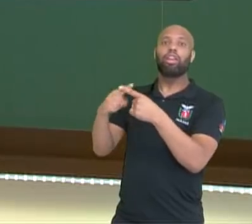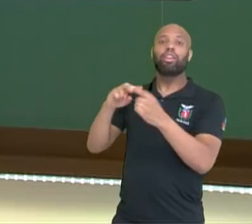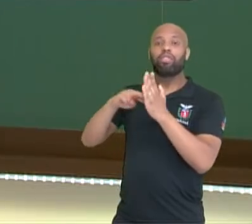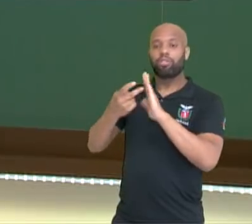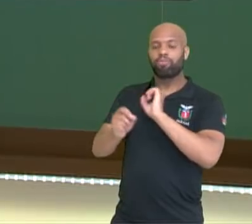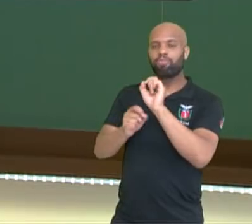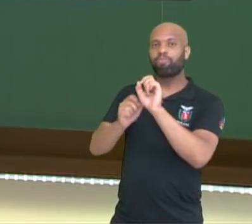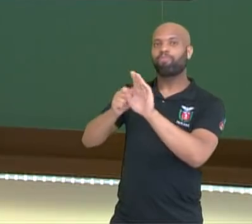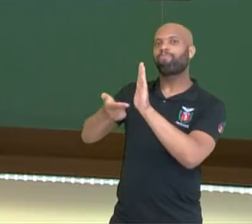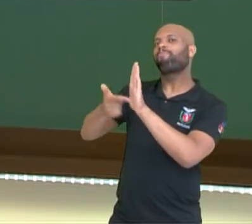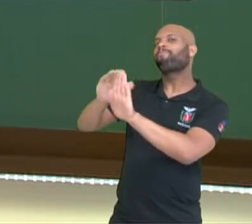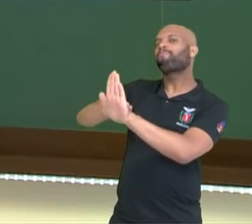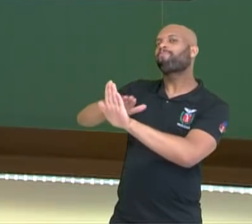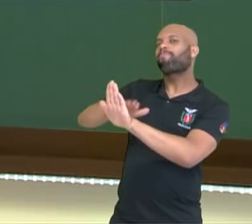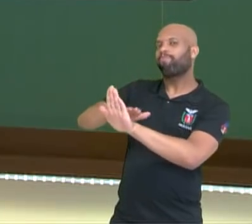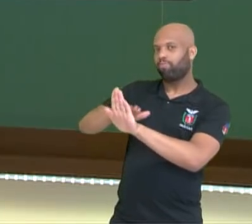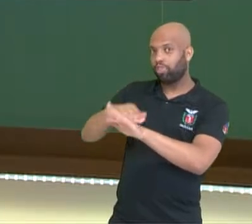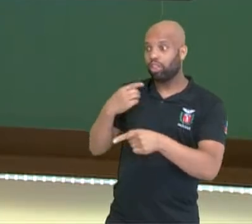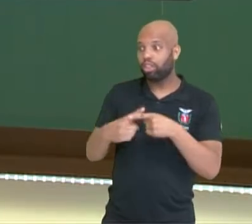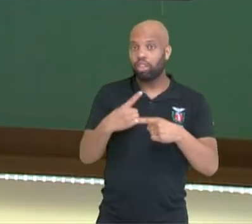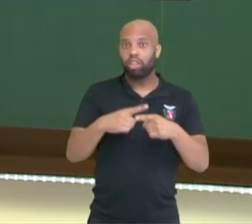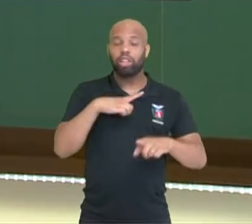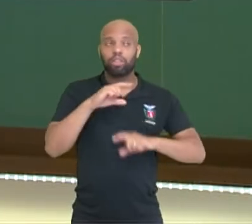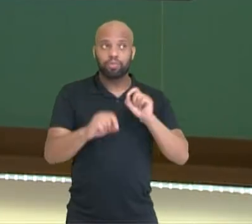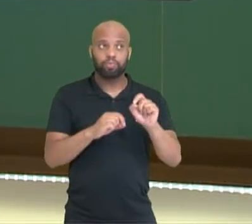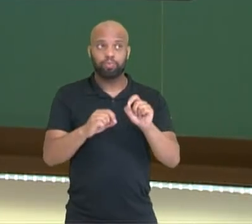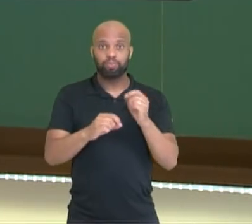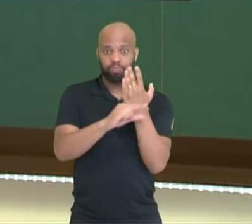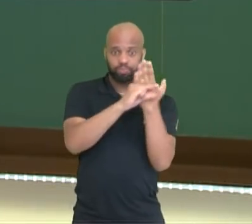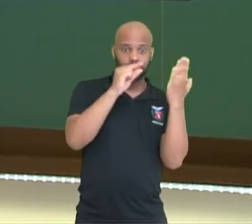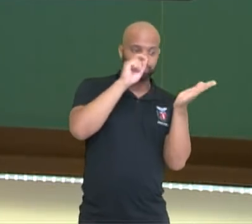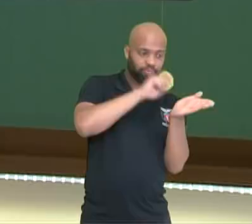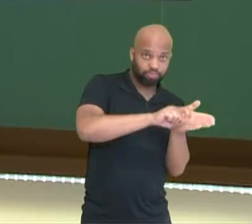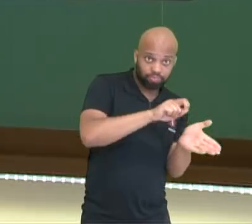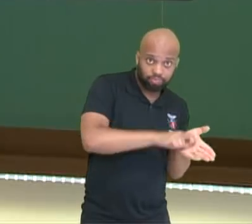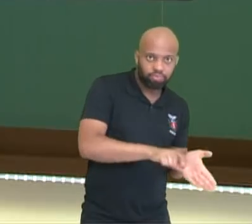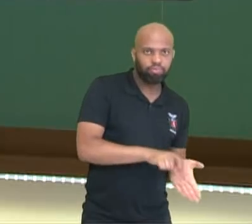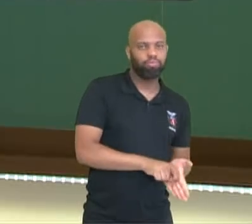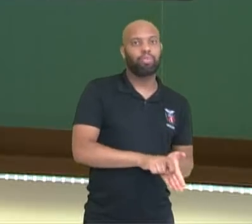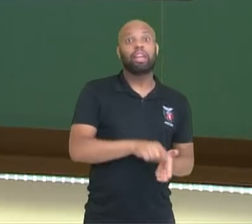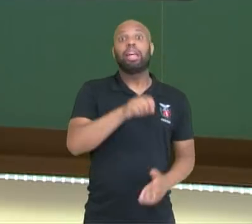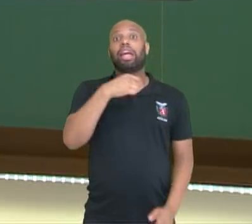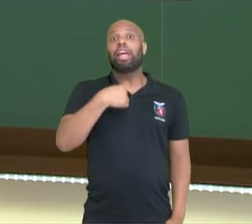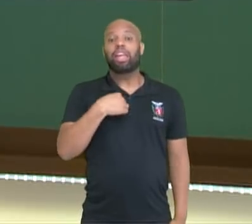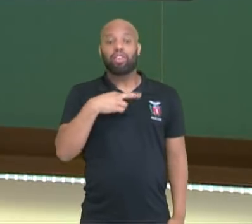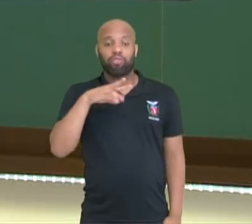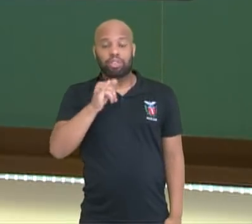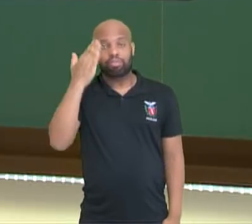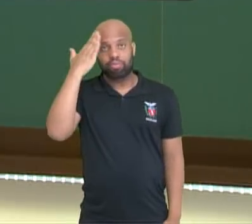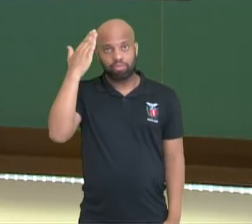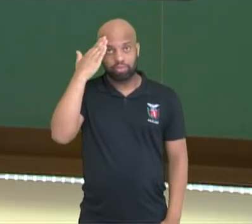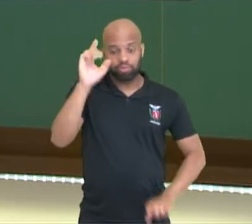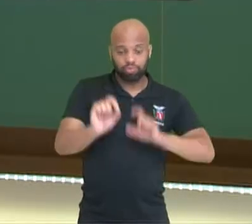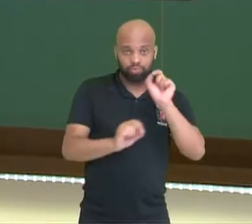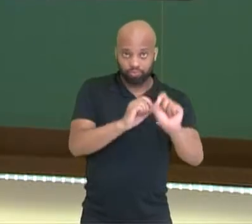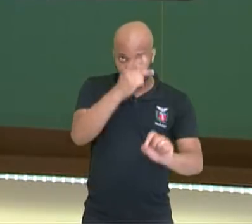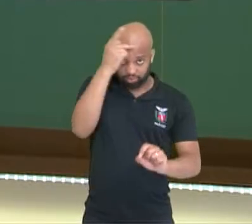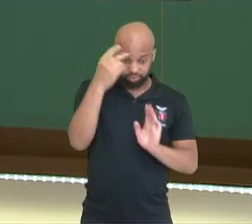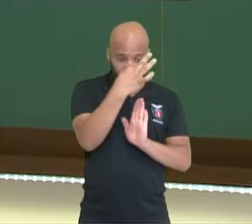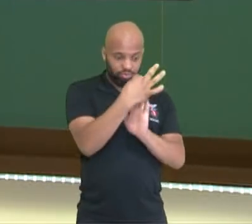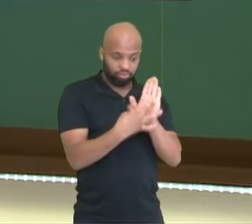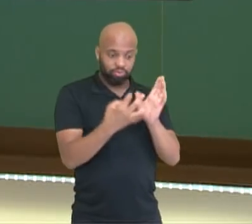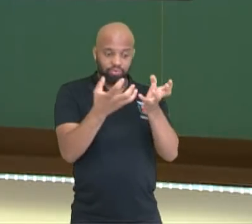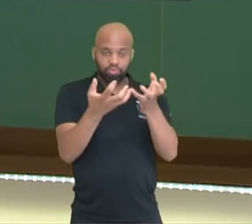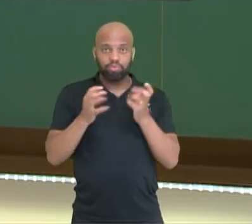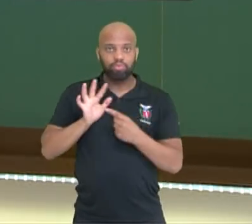A intencionalidade é do autor do texto. E eu só vou saber o que o autor do texto quis passar de